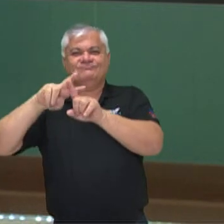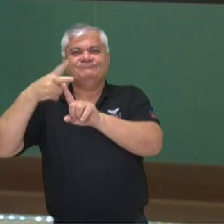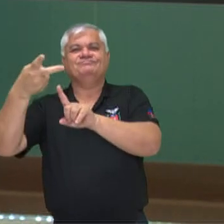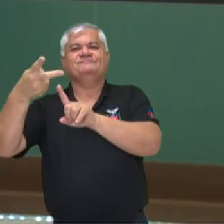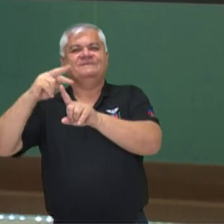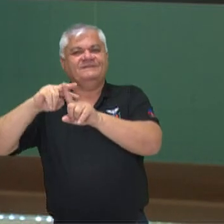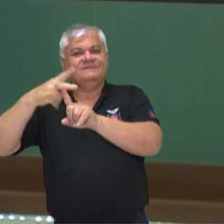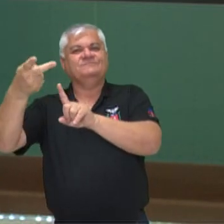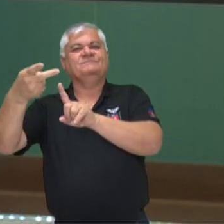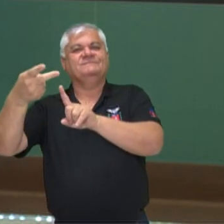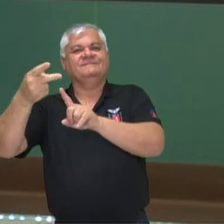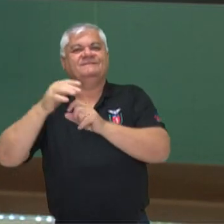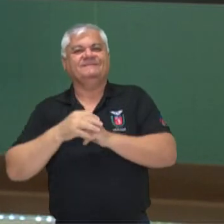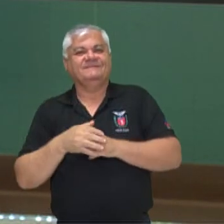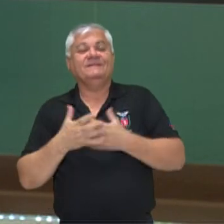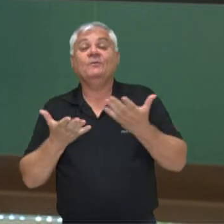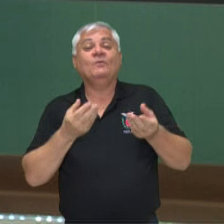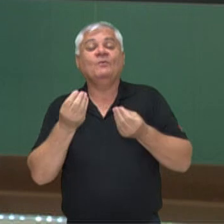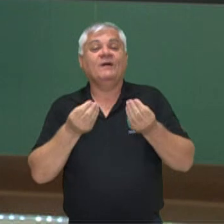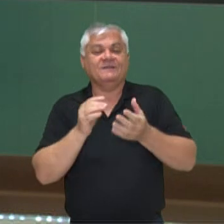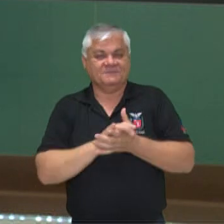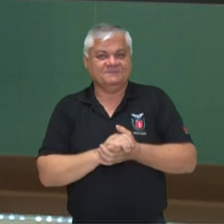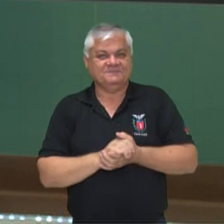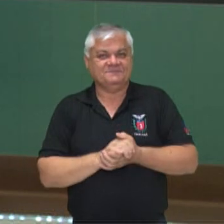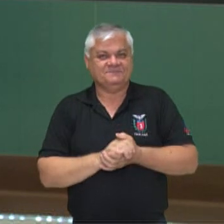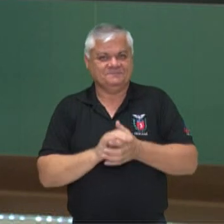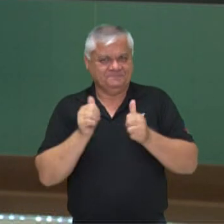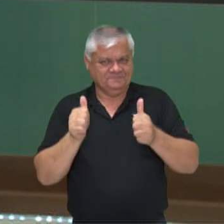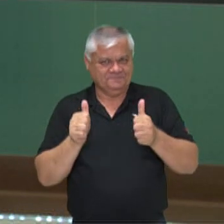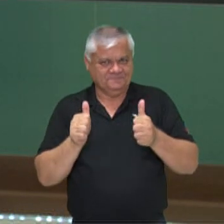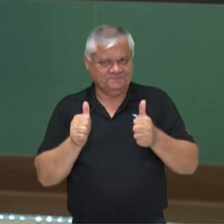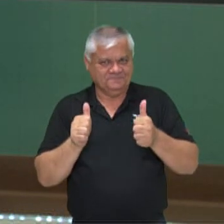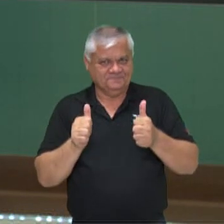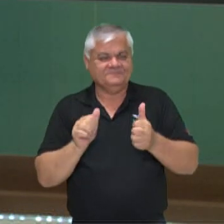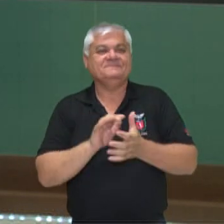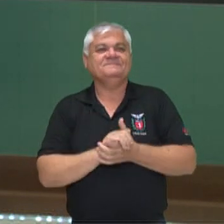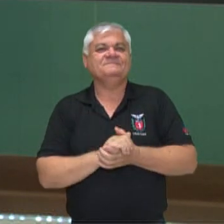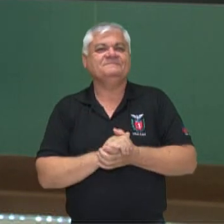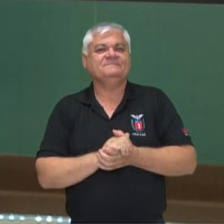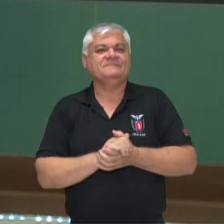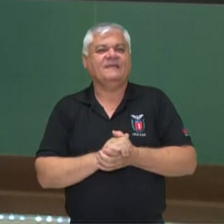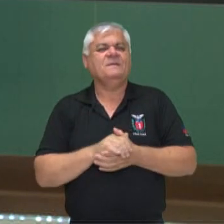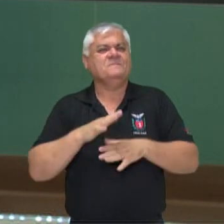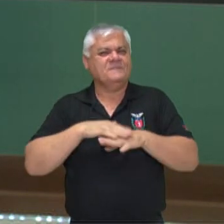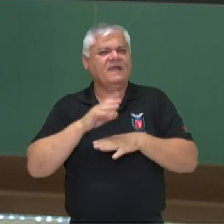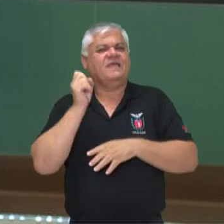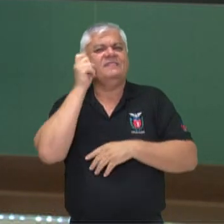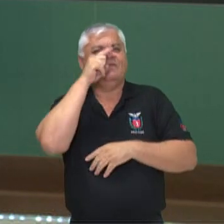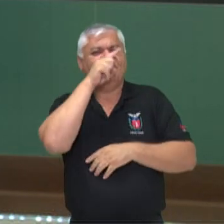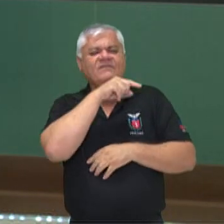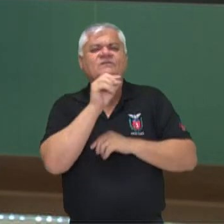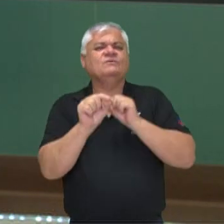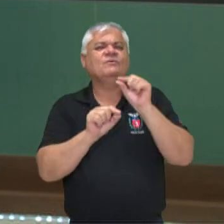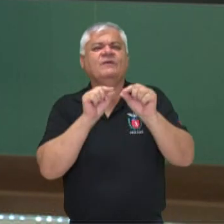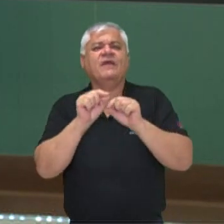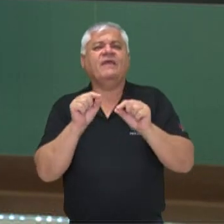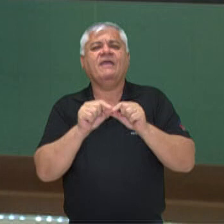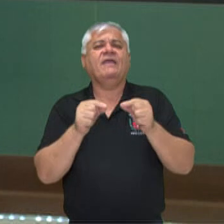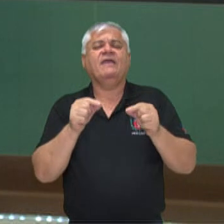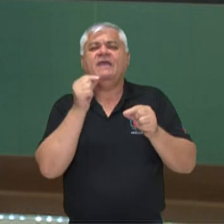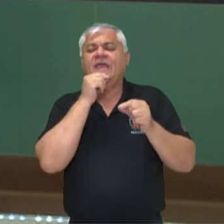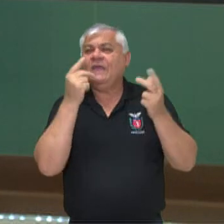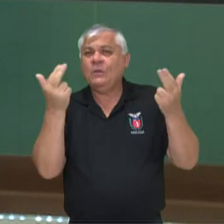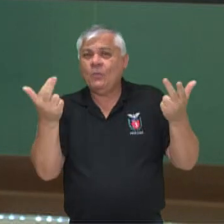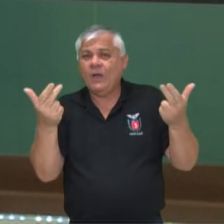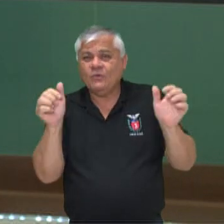Então, a idade do filho, 15 menos X ao quadrado, ok? Eu acho que o mais difícil é definir a idade deles ao mesmo